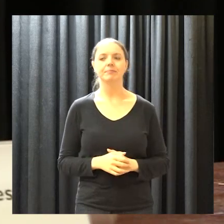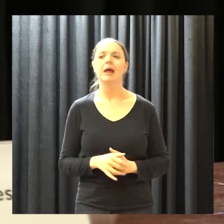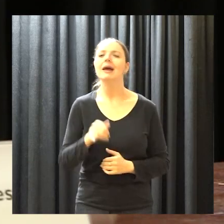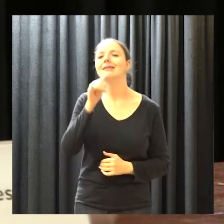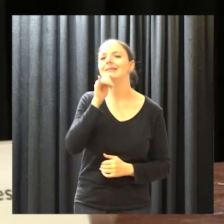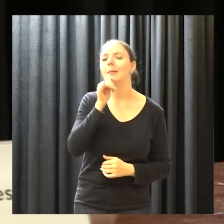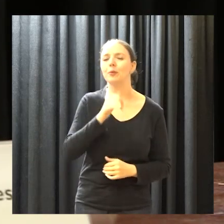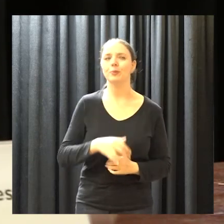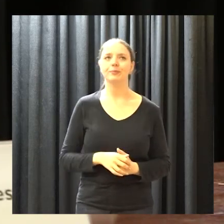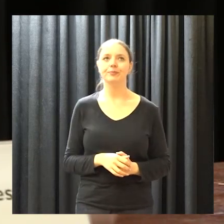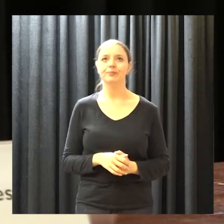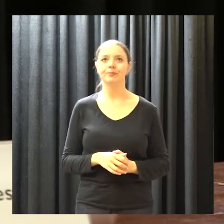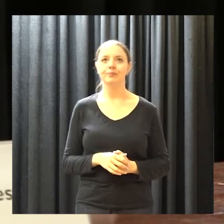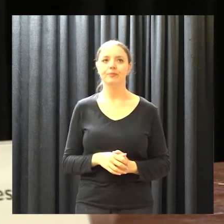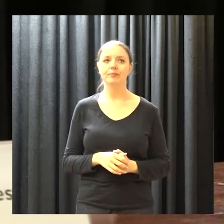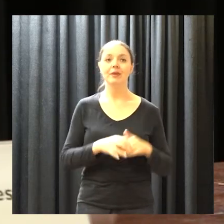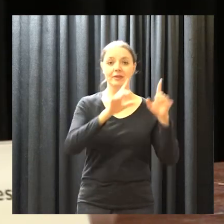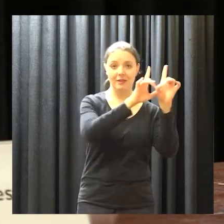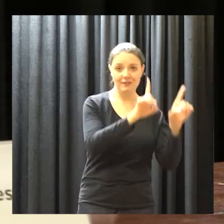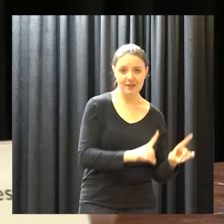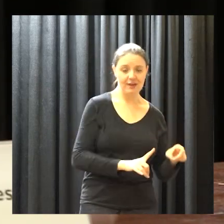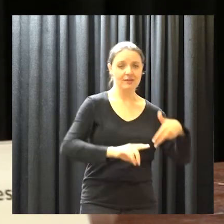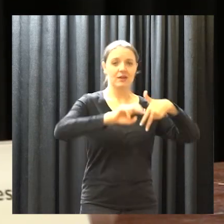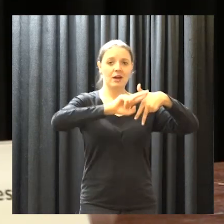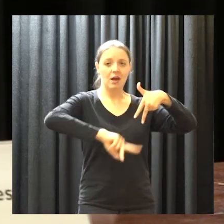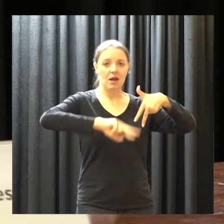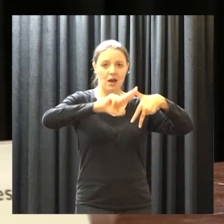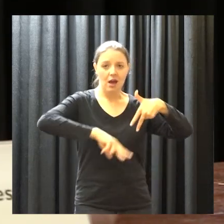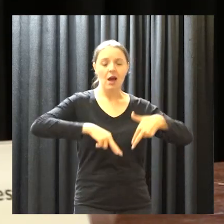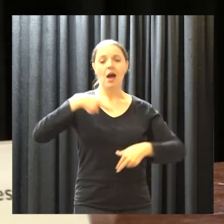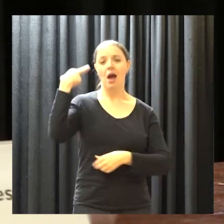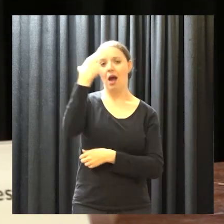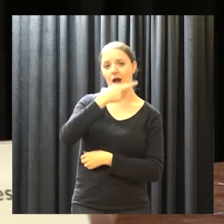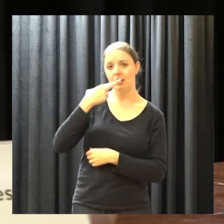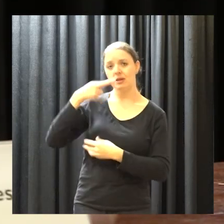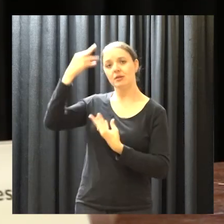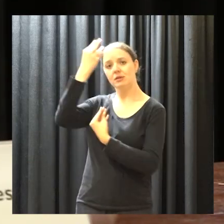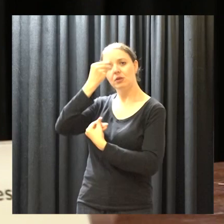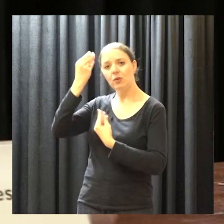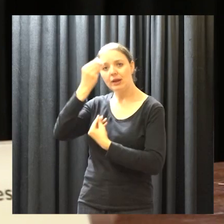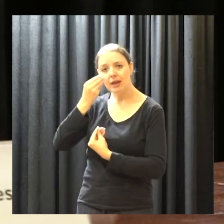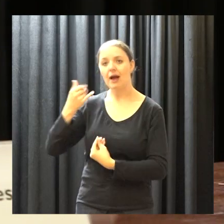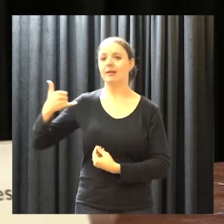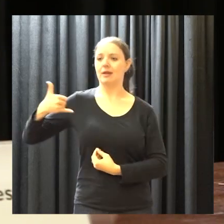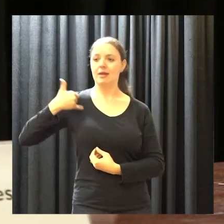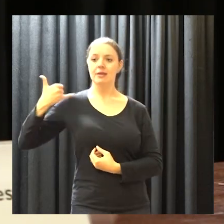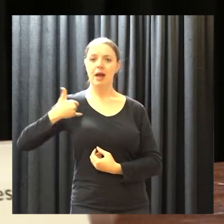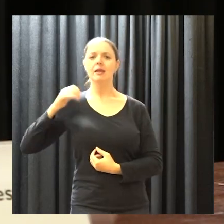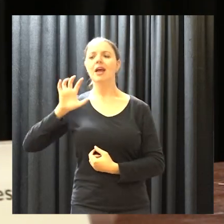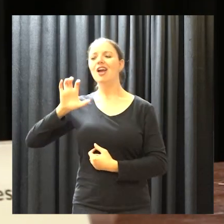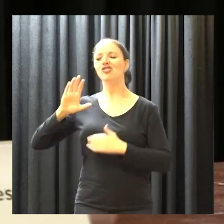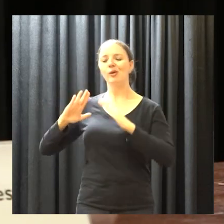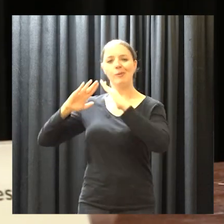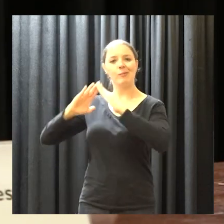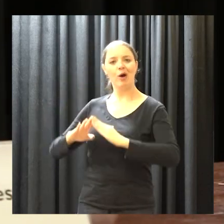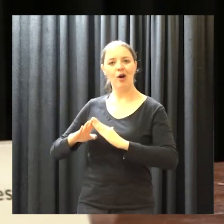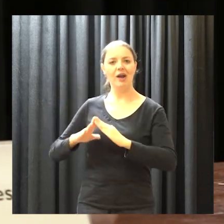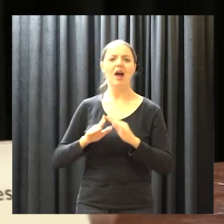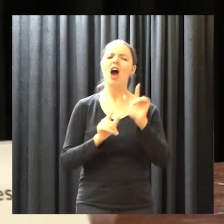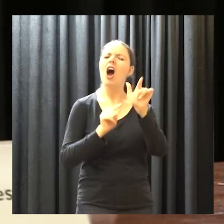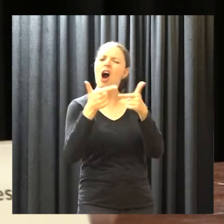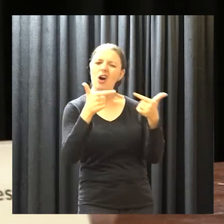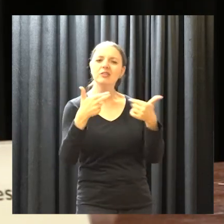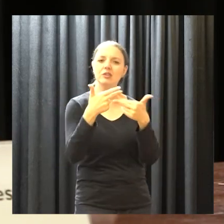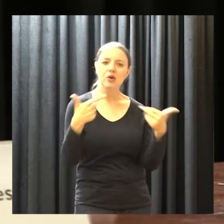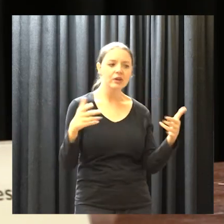com gênero, raça, sexualidade, idade, região, entre outros marcadores